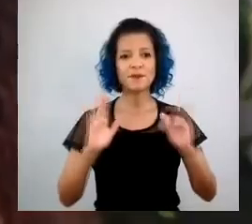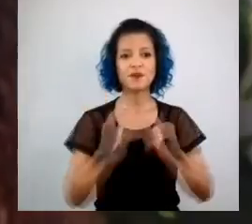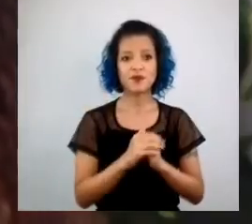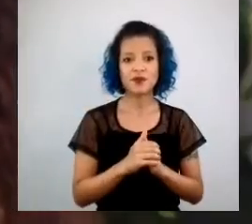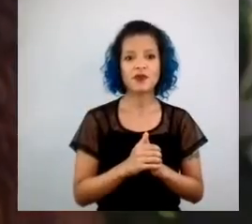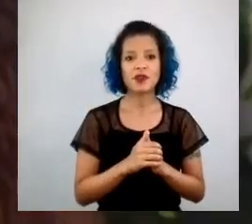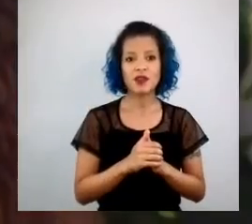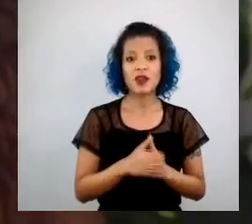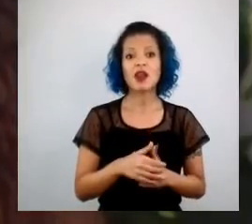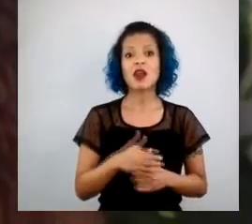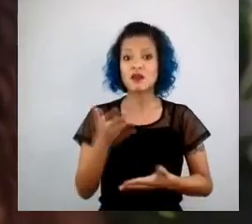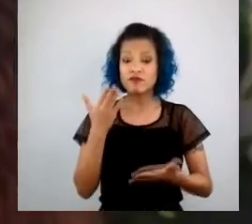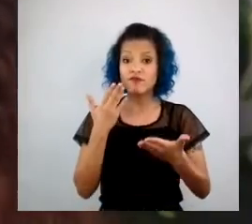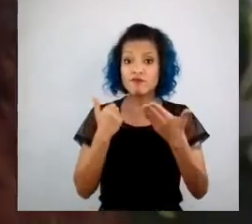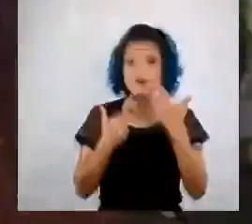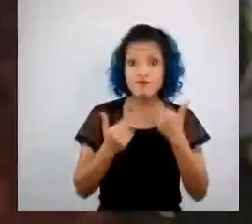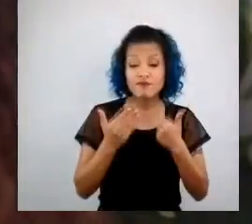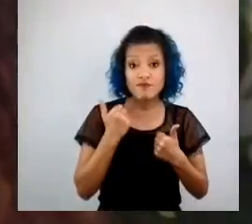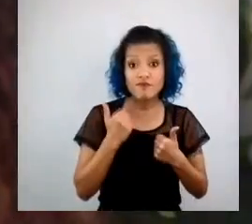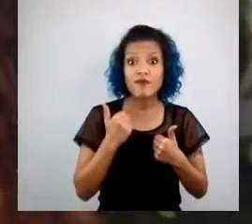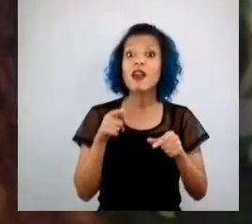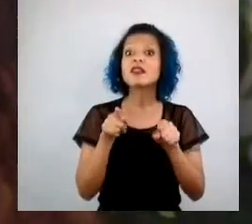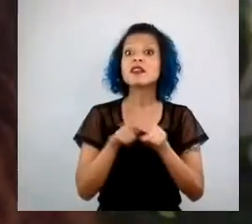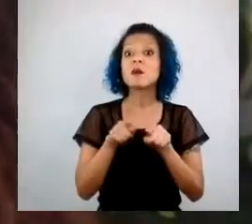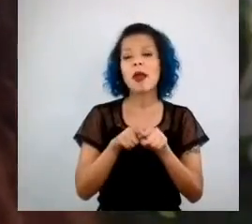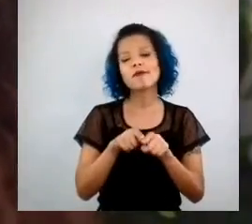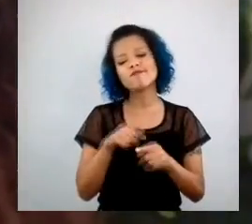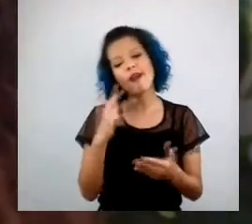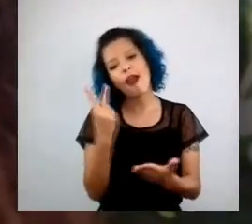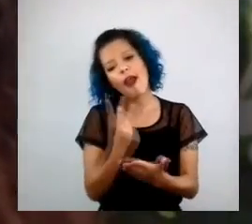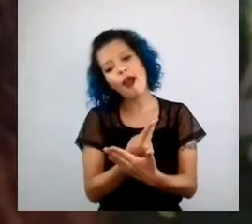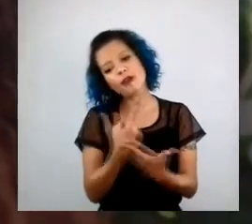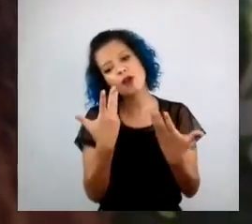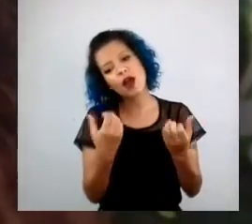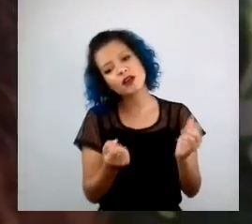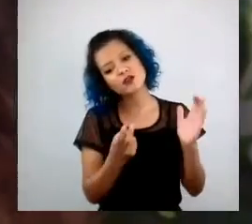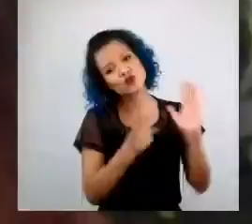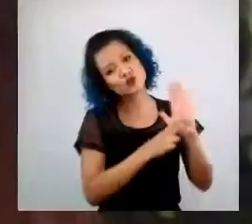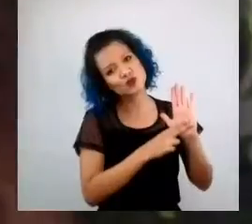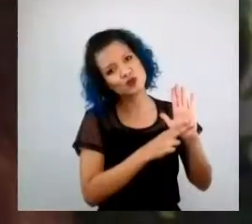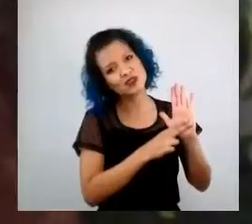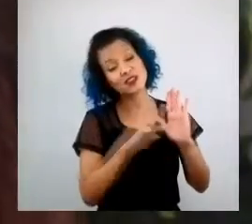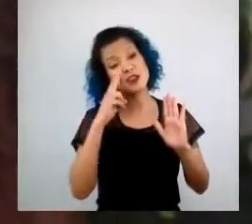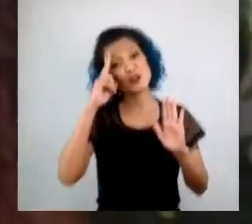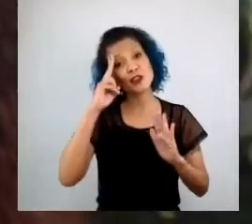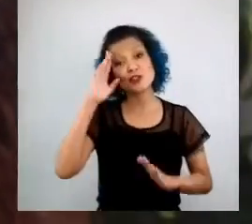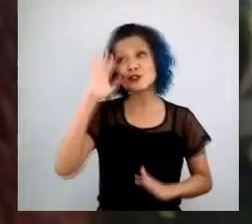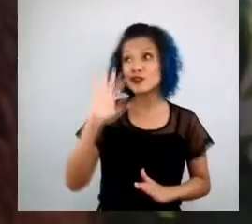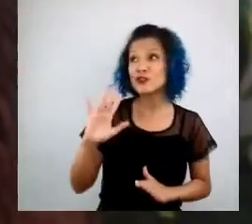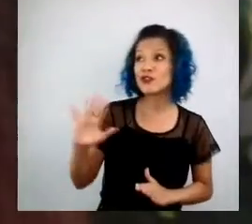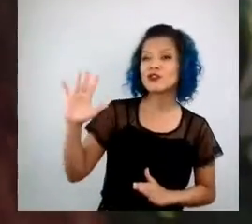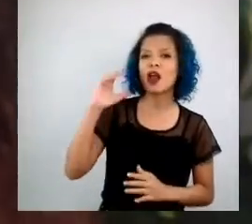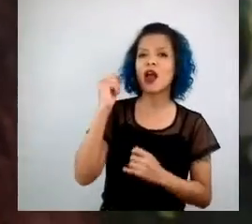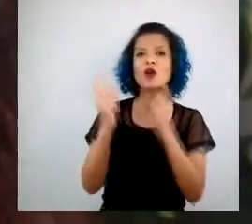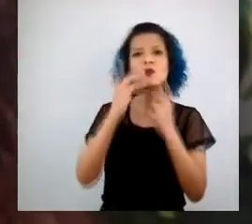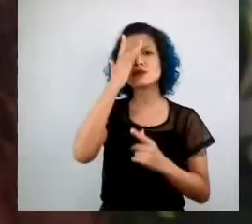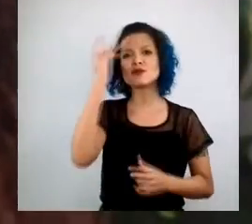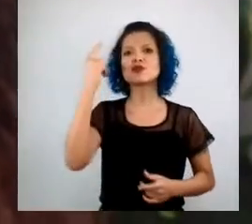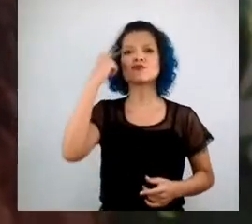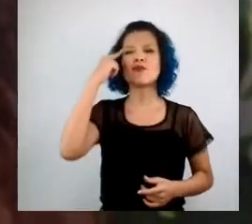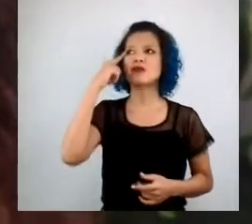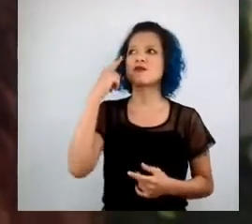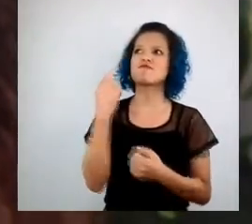sonhar com coisas que a maioria das pessoas consideraria irrealizável.